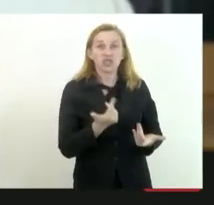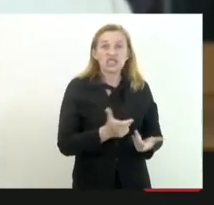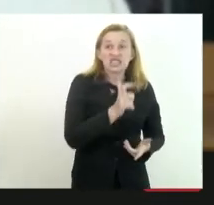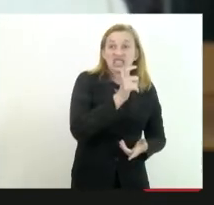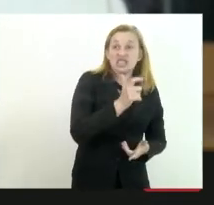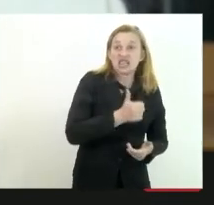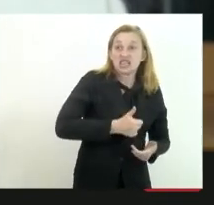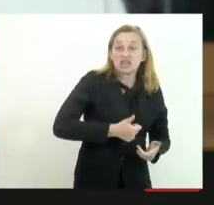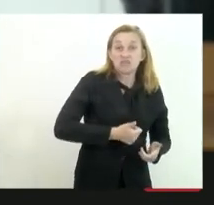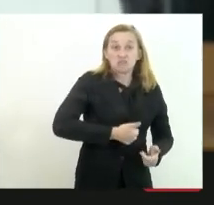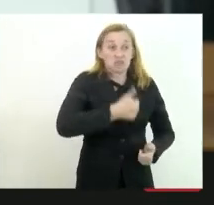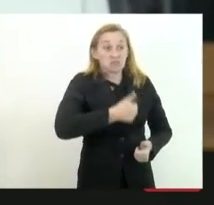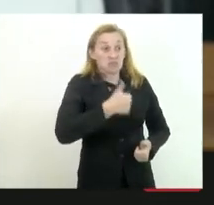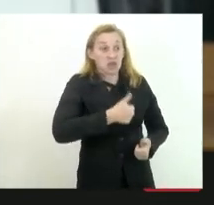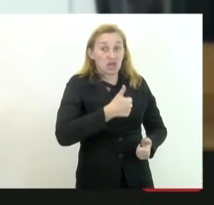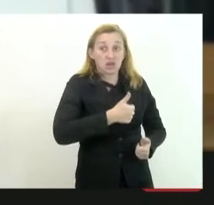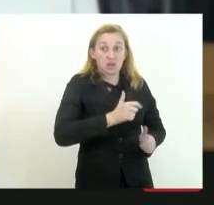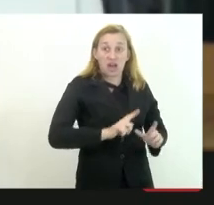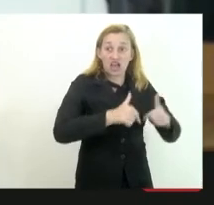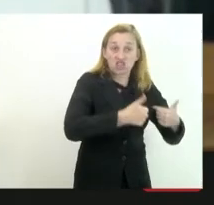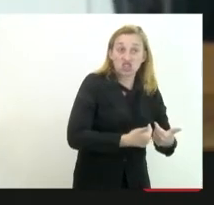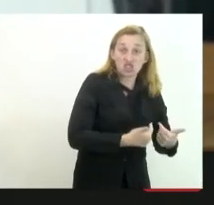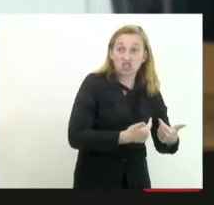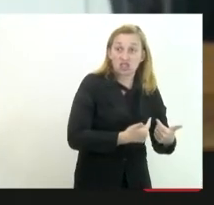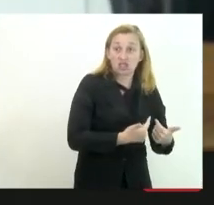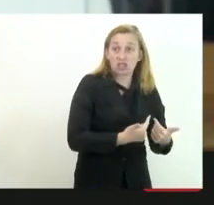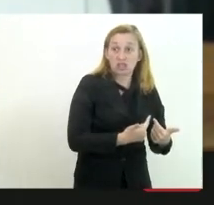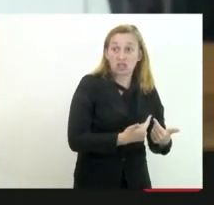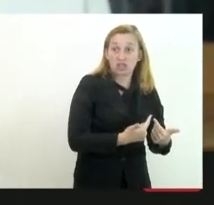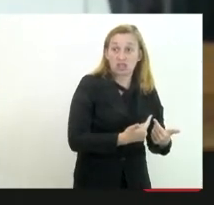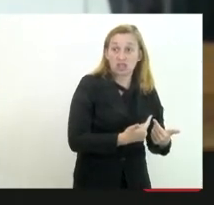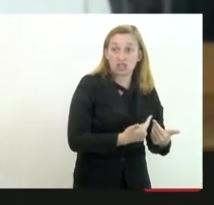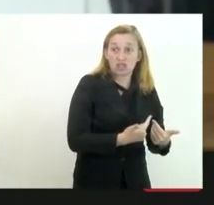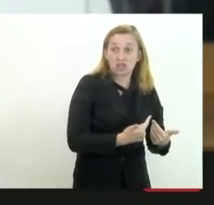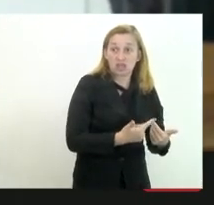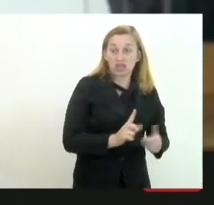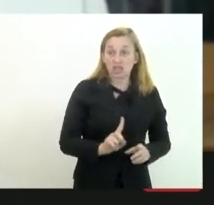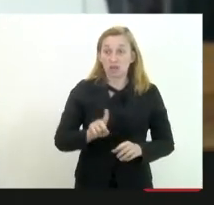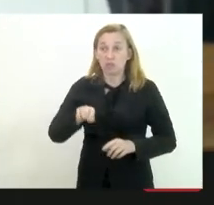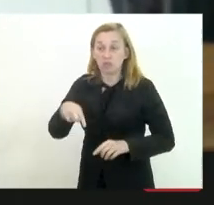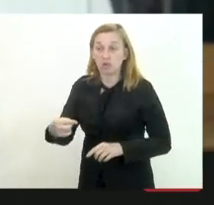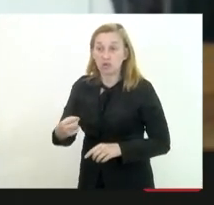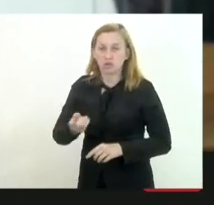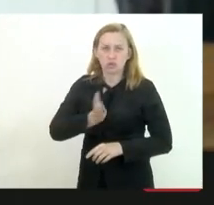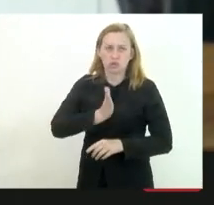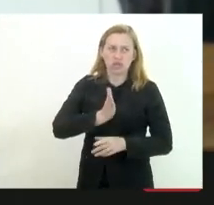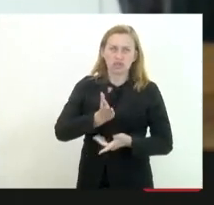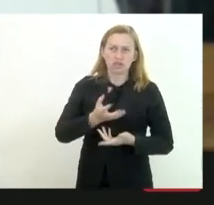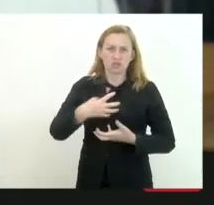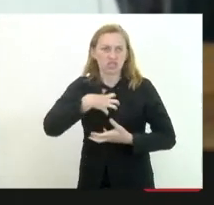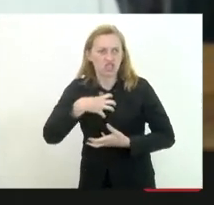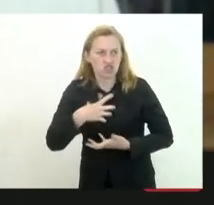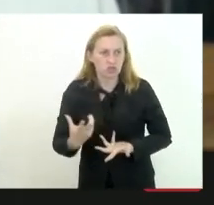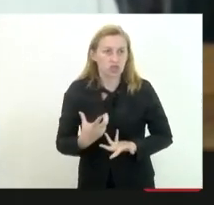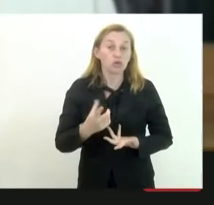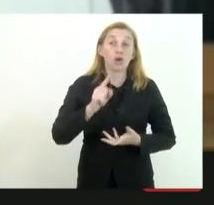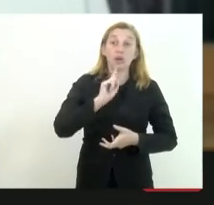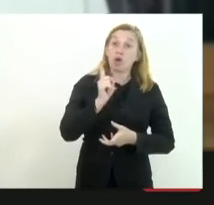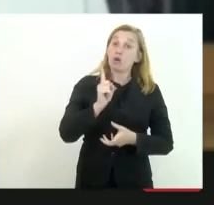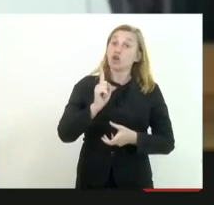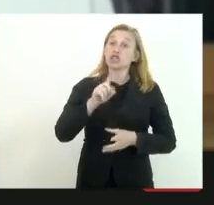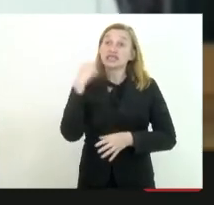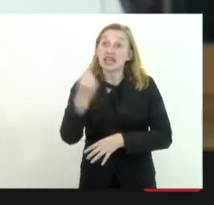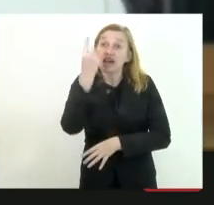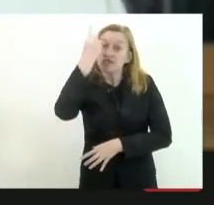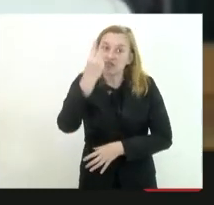primeiro perícia de mãos e, em segundo lugar, é integridade do coração. A Bíblia foi enfática. E ele governava o povo